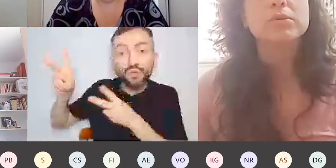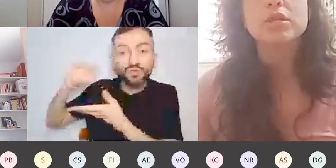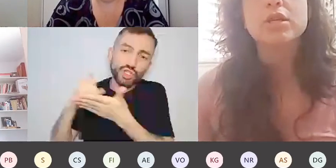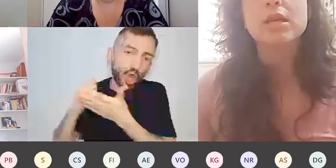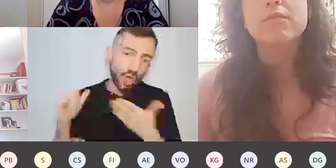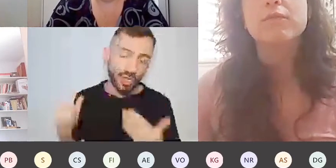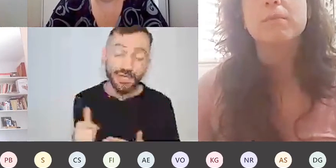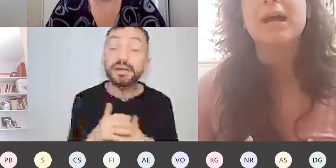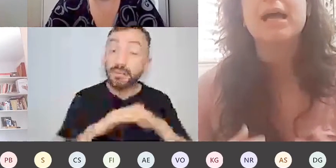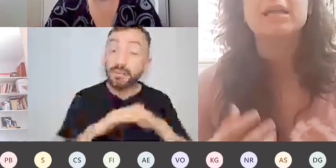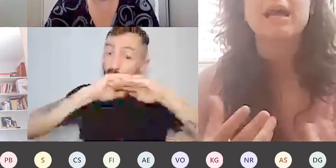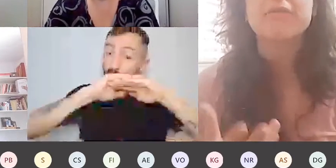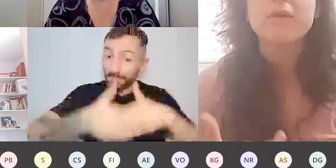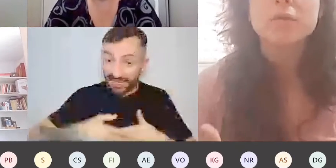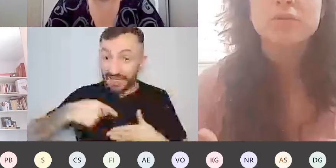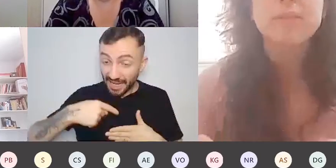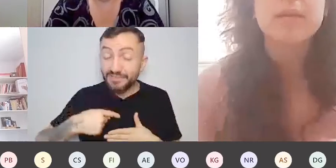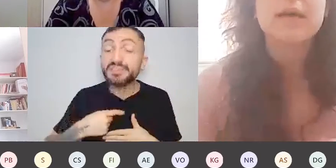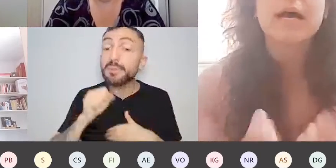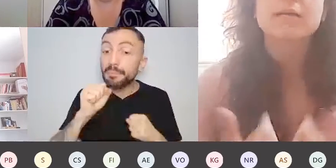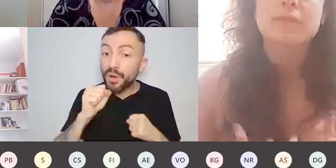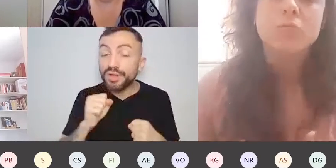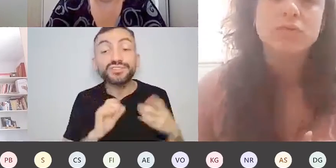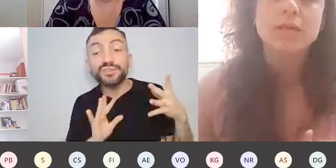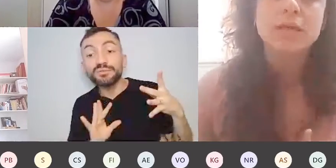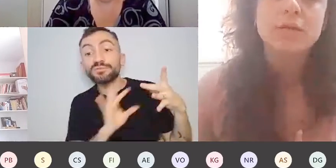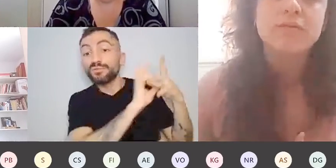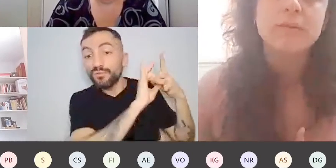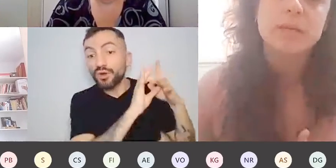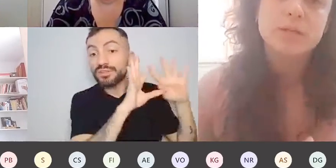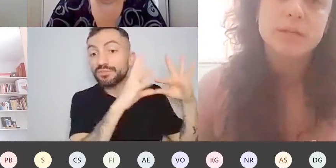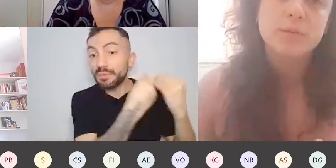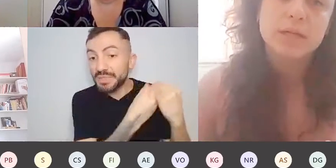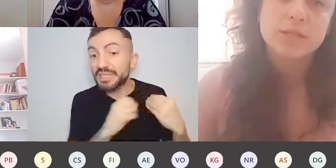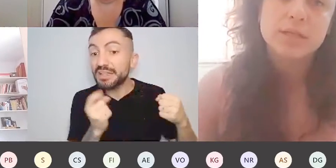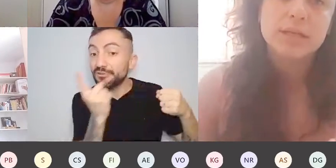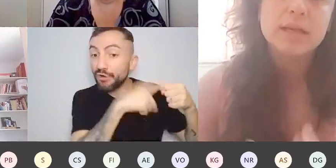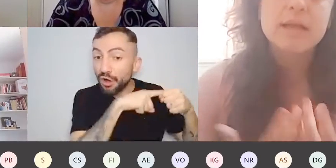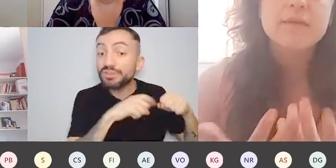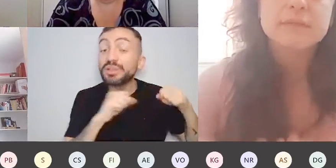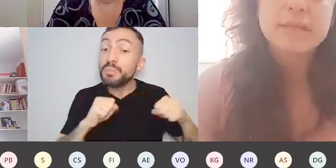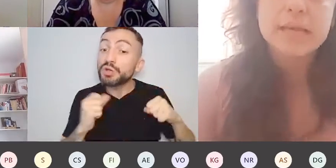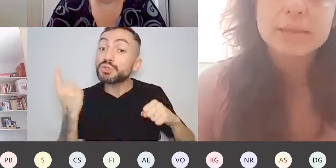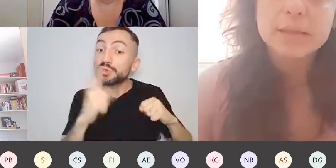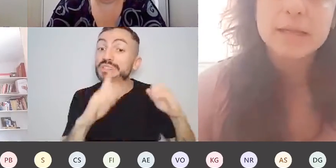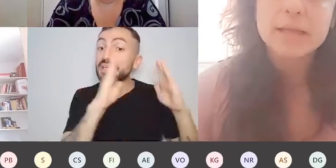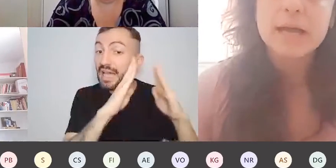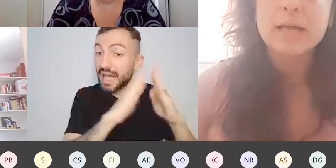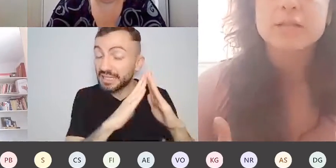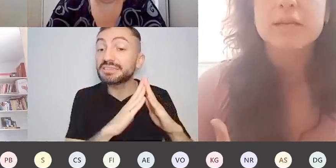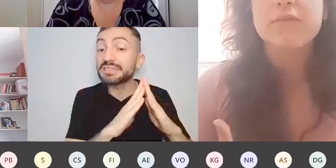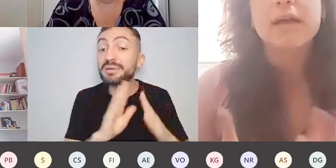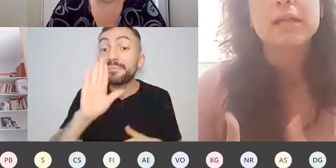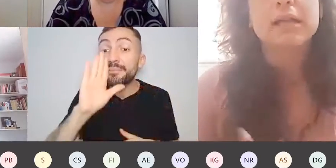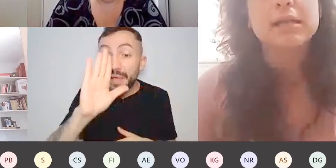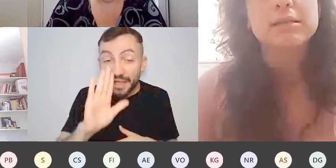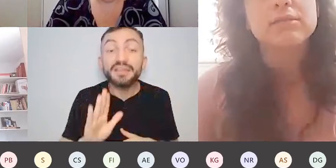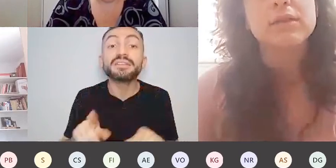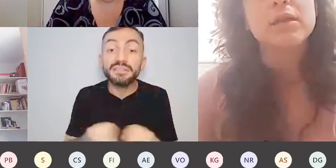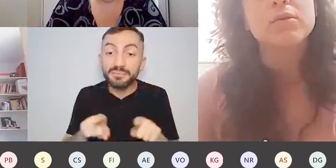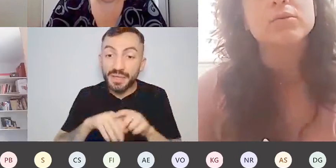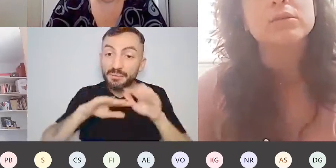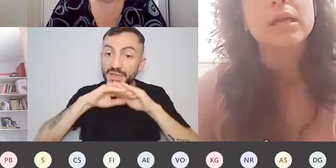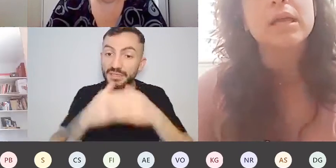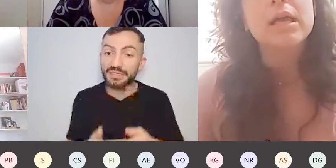um dispositivo para reatar vínculos familiares e conseguir novamente ter moradia. Vai ser essa maternidade que vai reatar